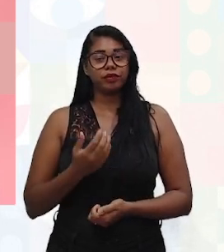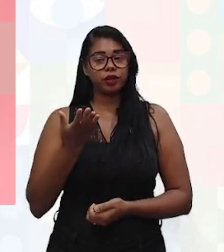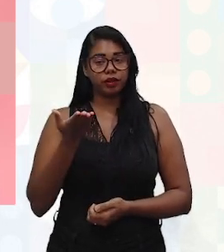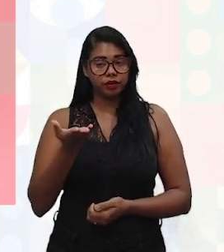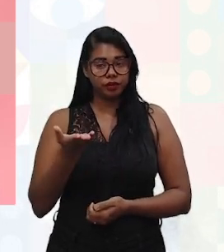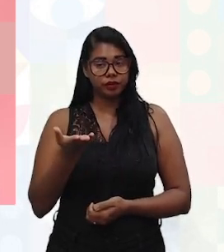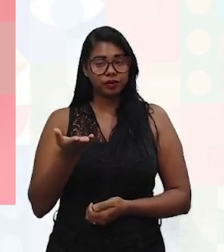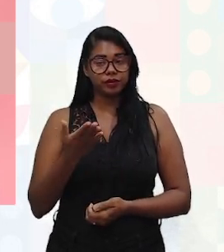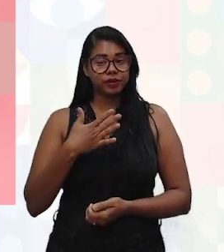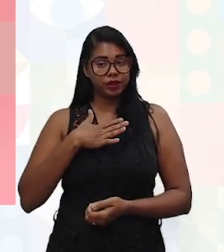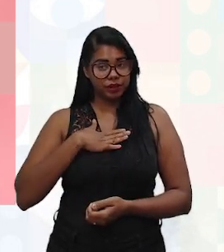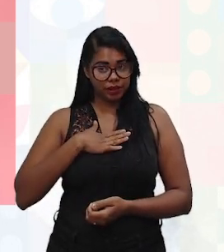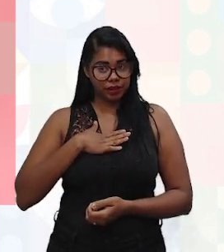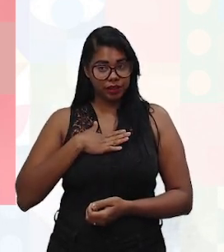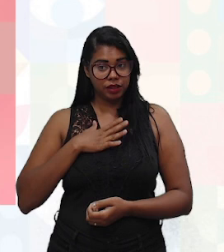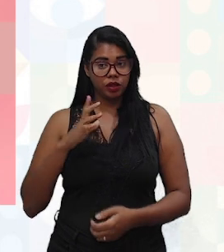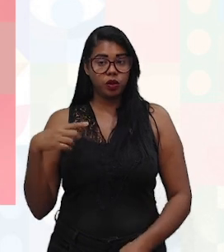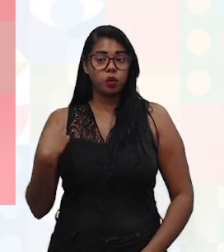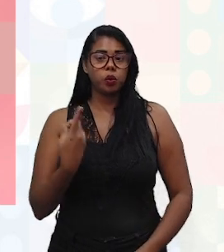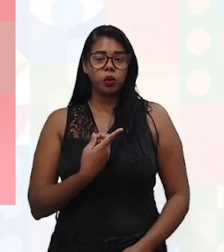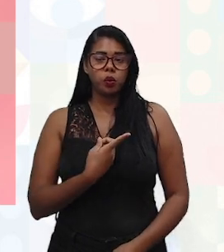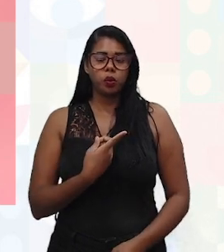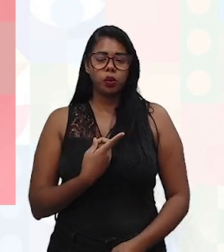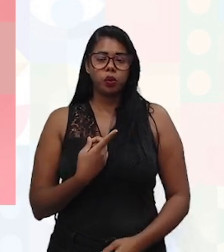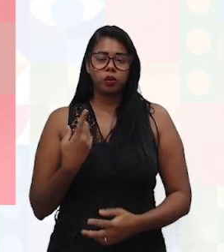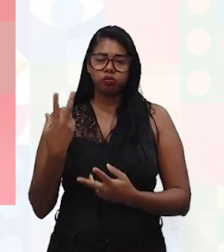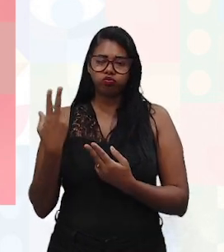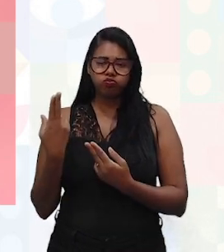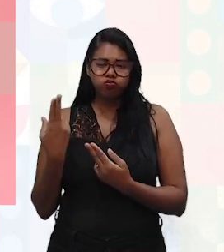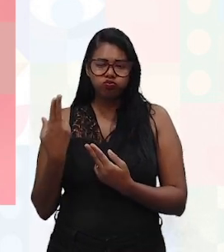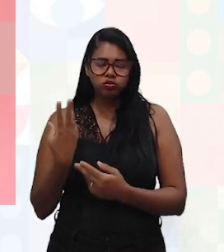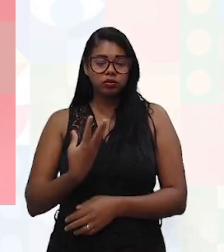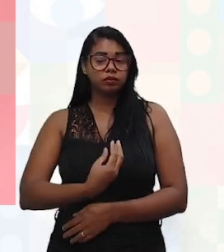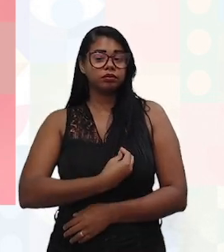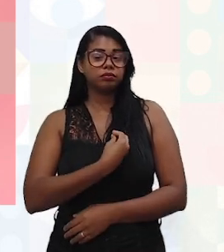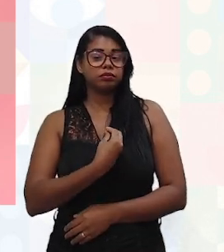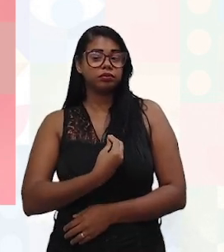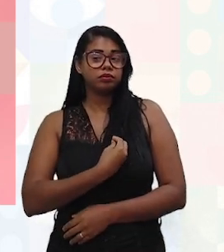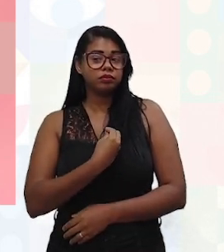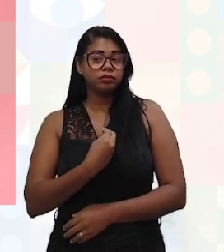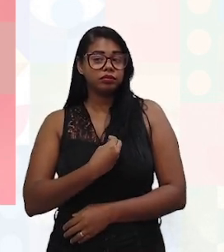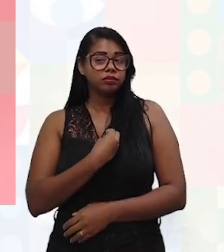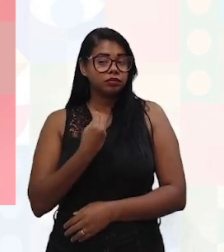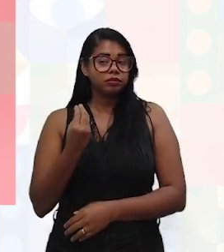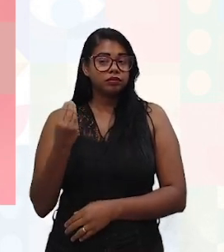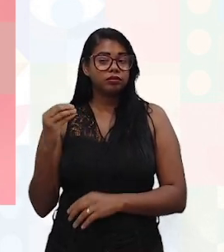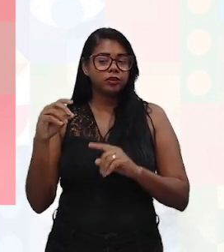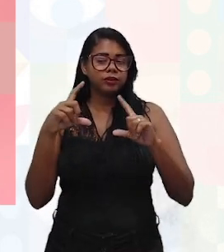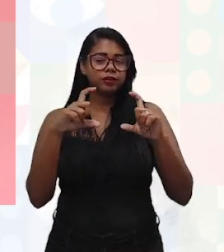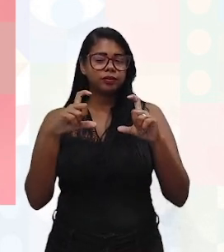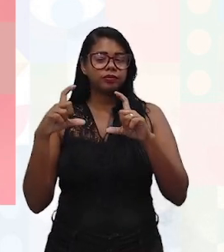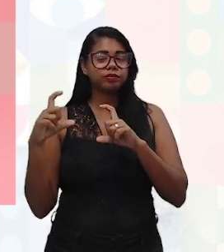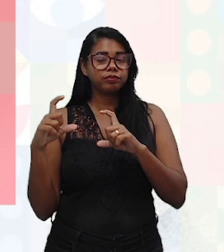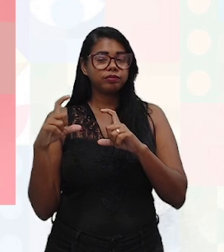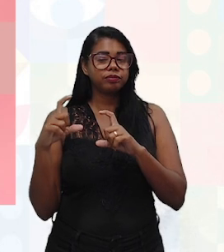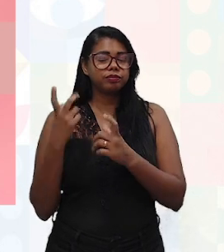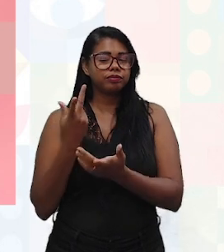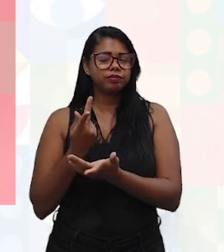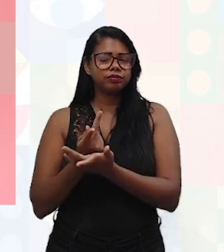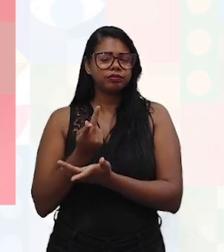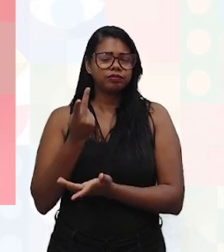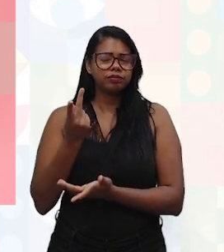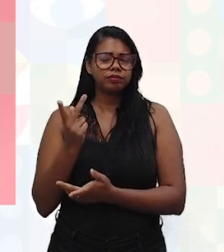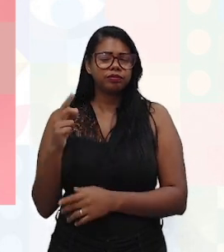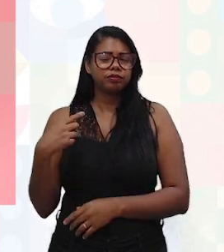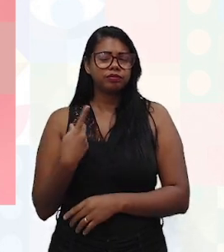você, será que nós somos assim? Será que nós vivemos de cliques momentâneos para que